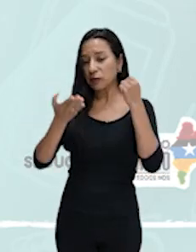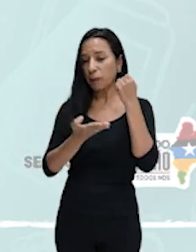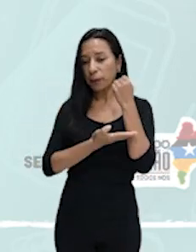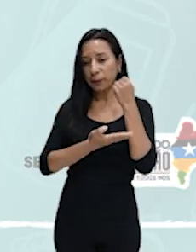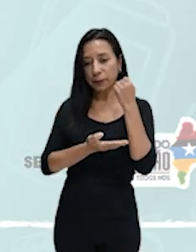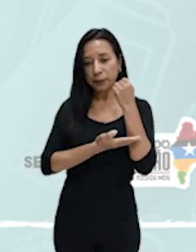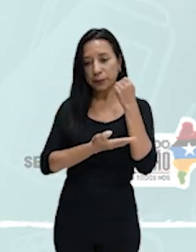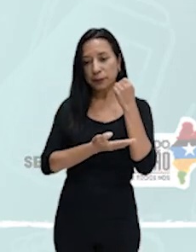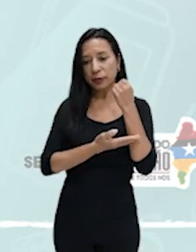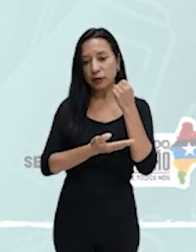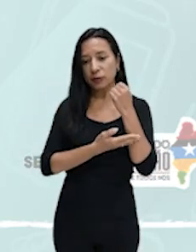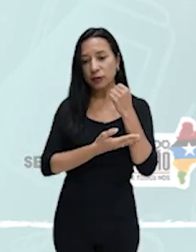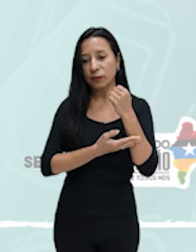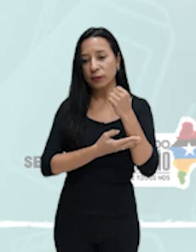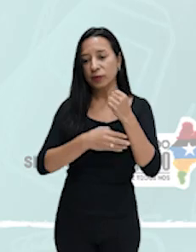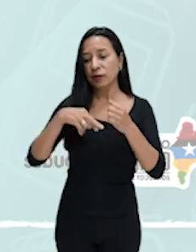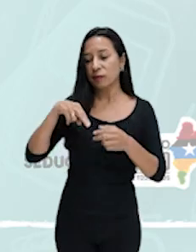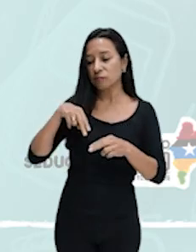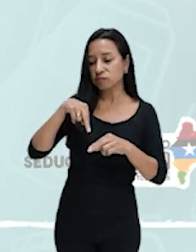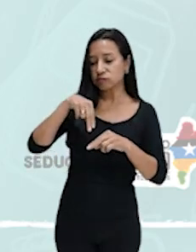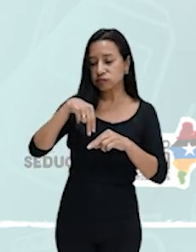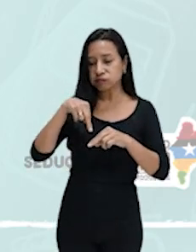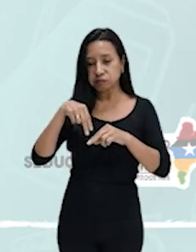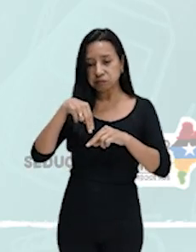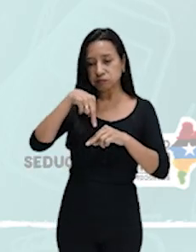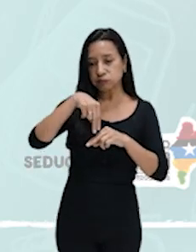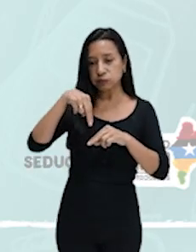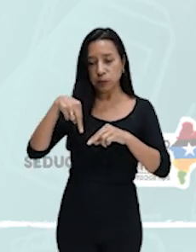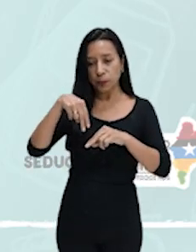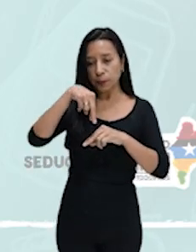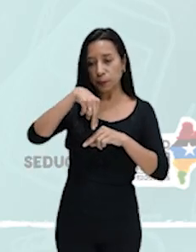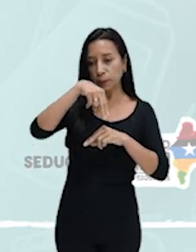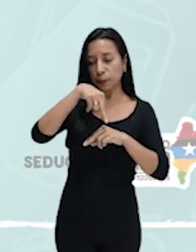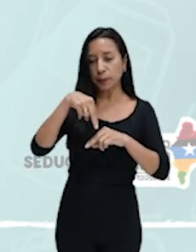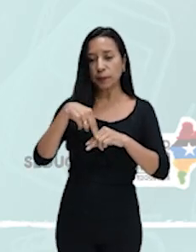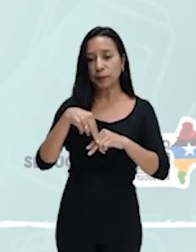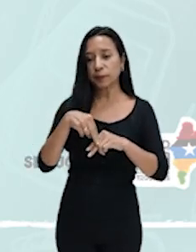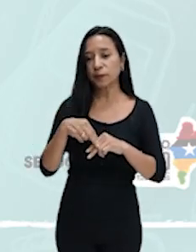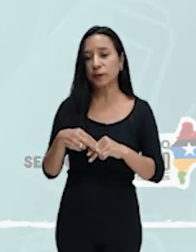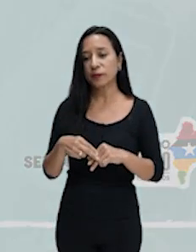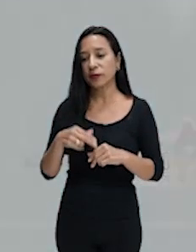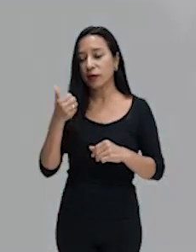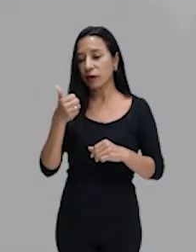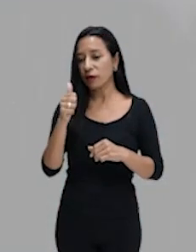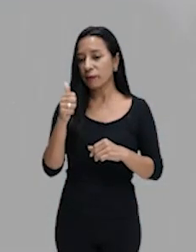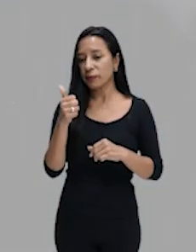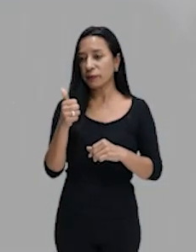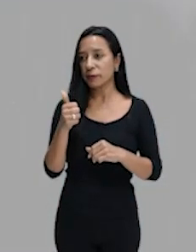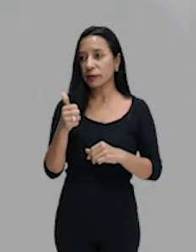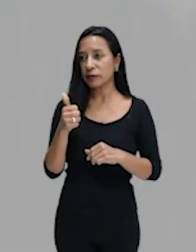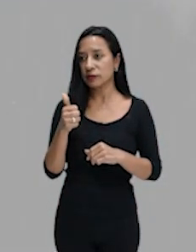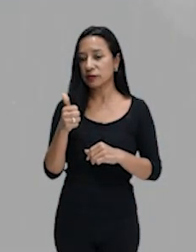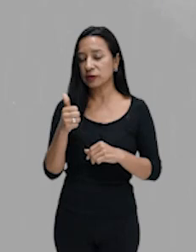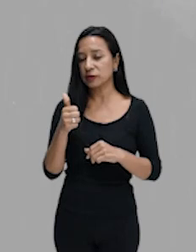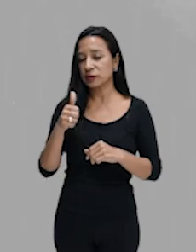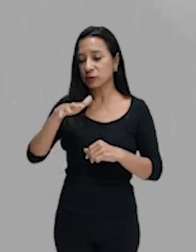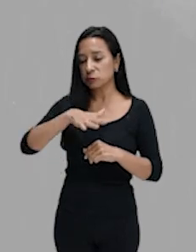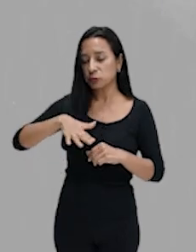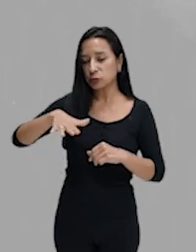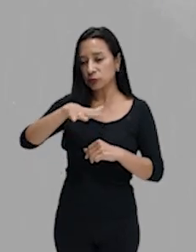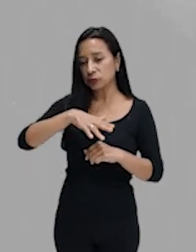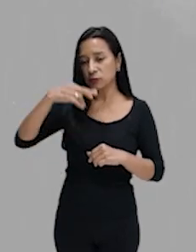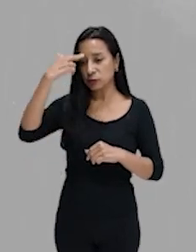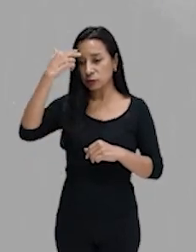ficou sequelada e ela andava, né, puxando da perna. E aí a gente vê a primeira situação,